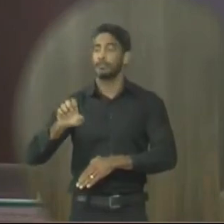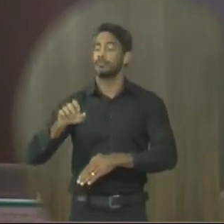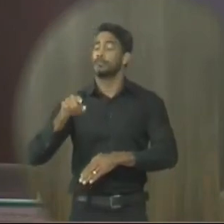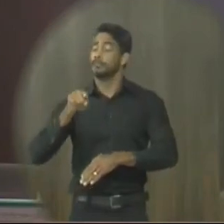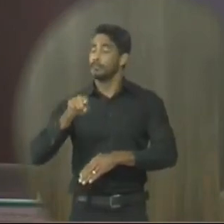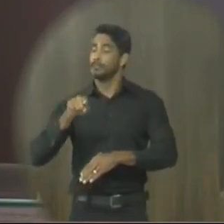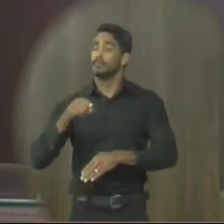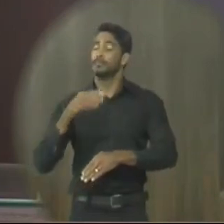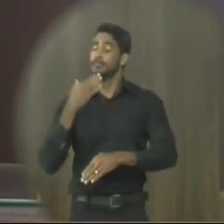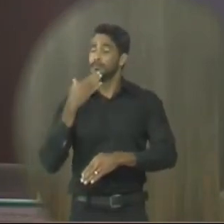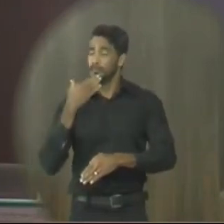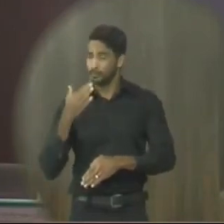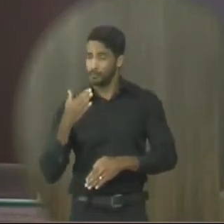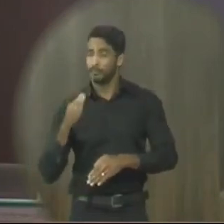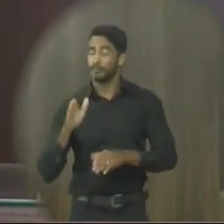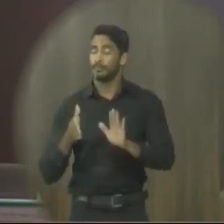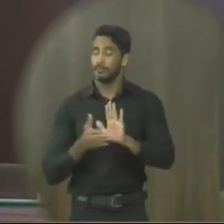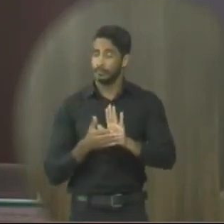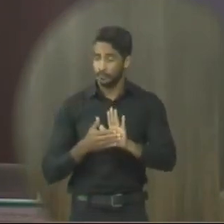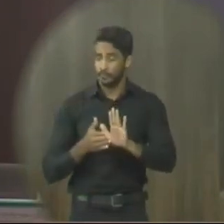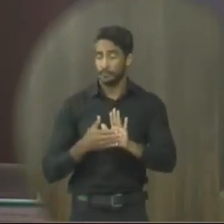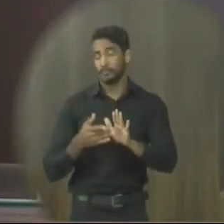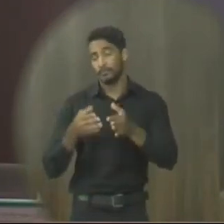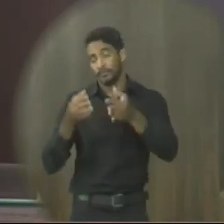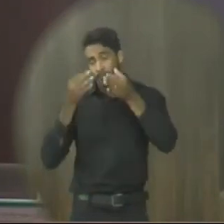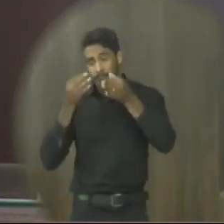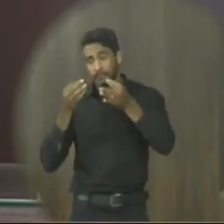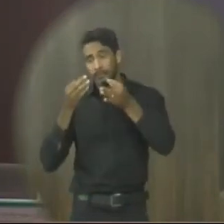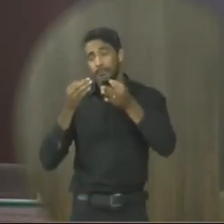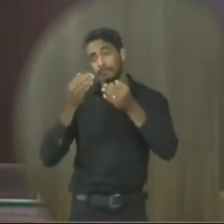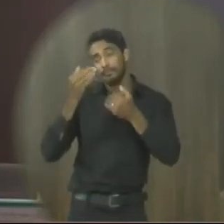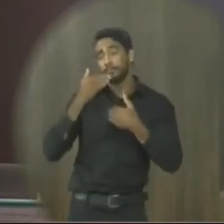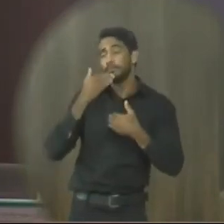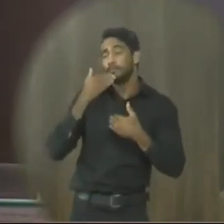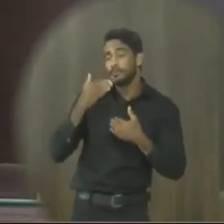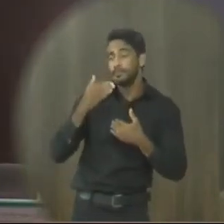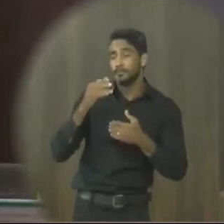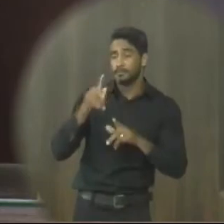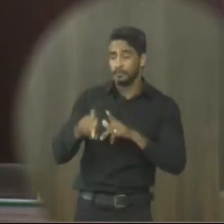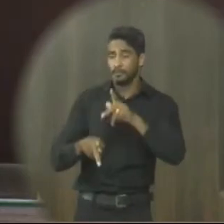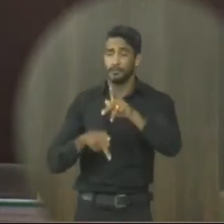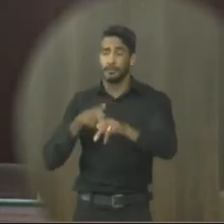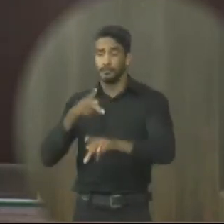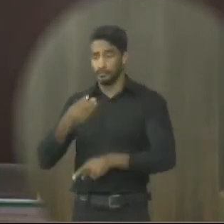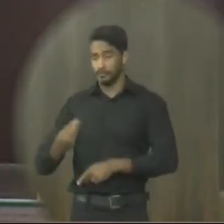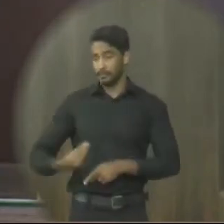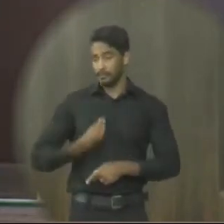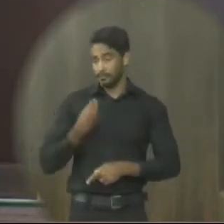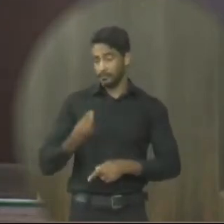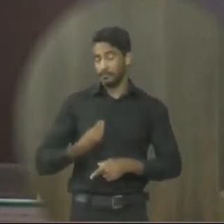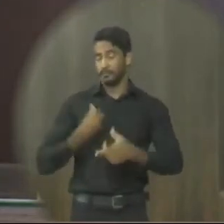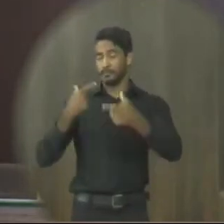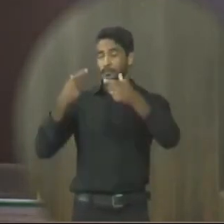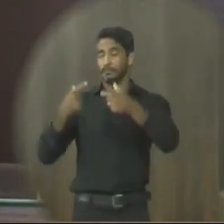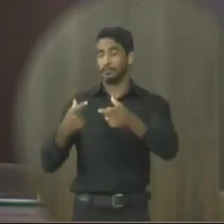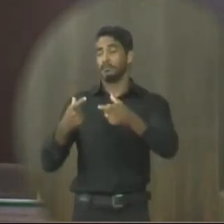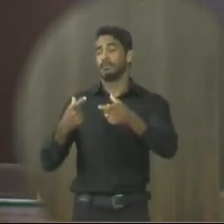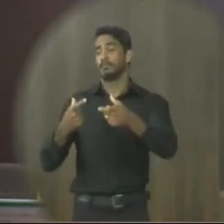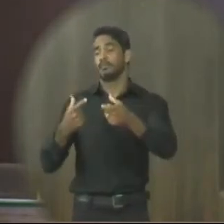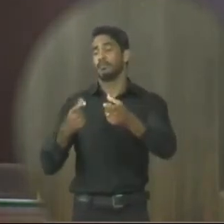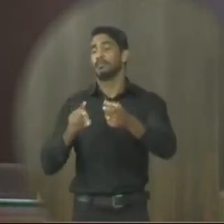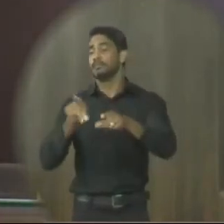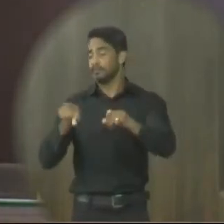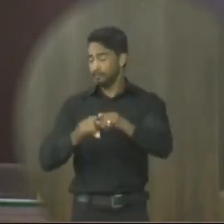solicitação proposta veio ser assistido se atender se diversas indicações da população que mora e transita